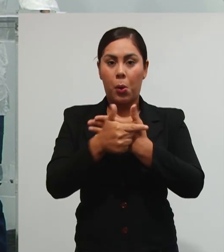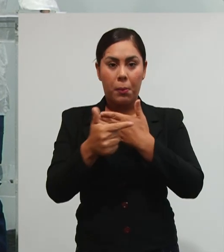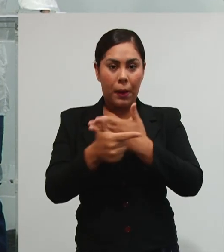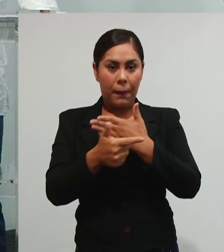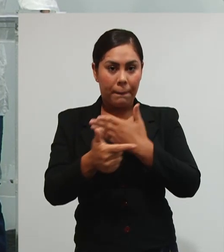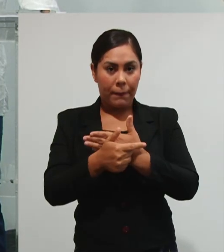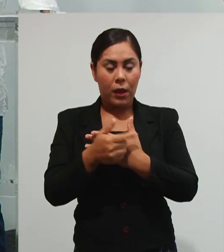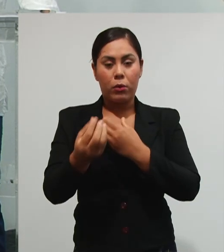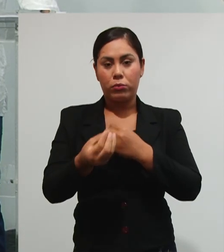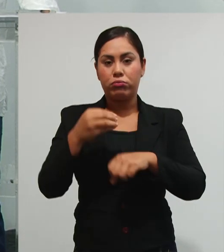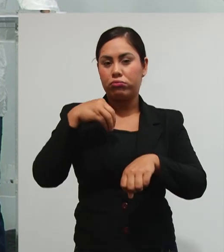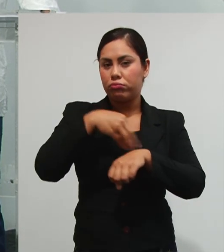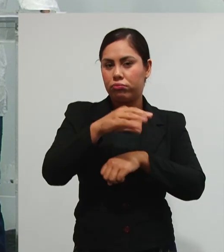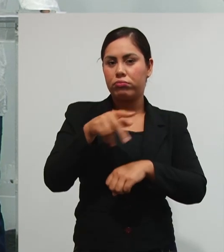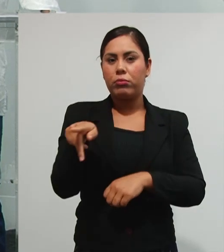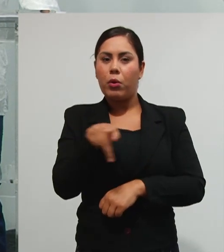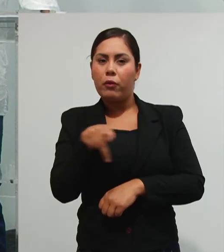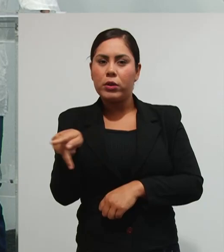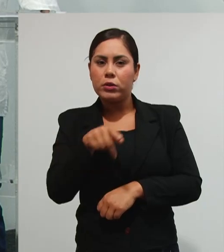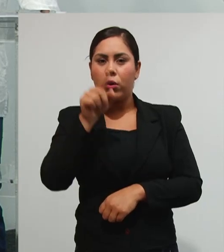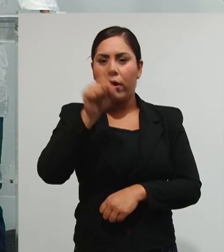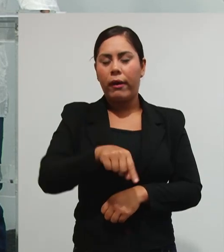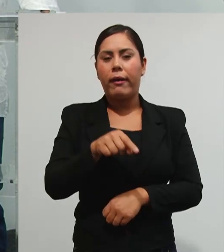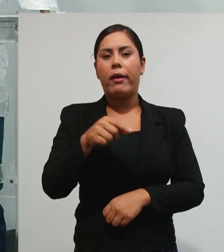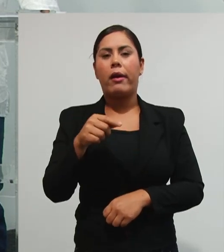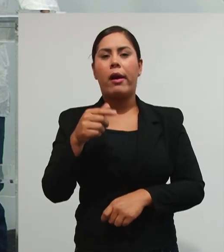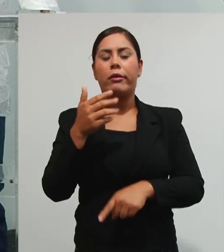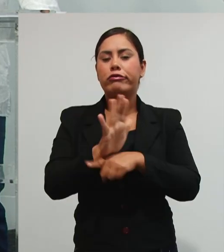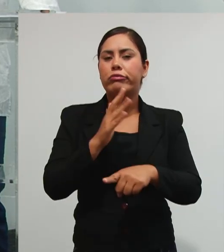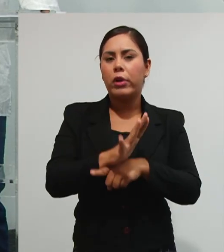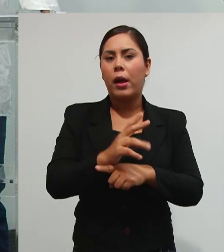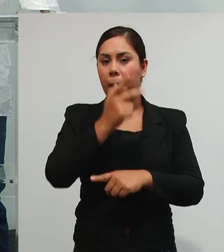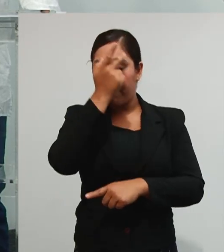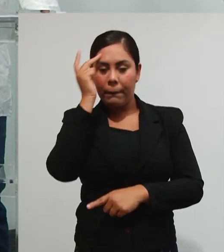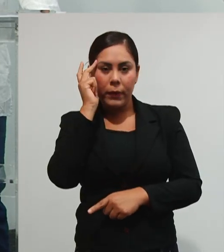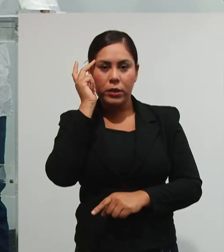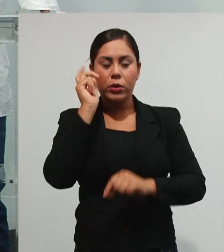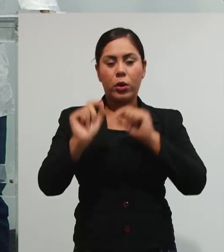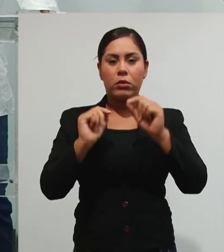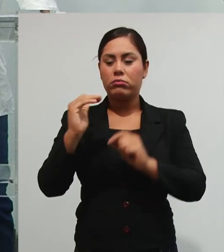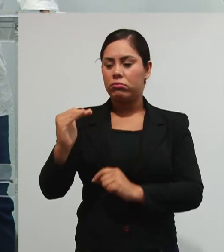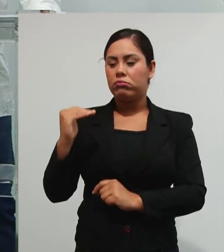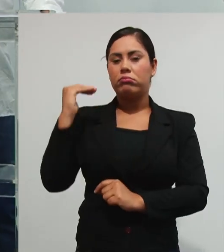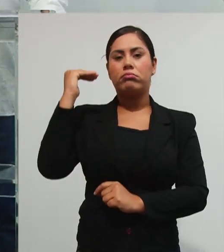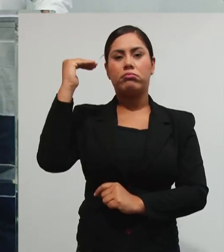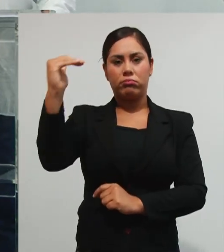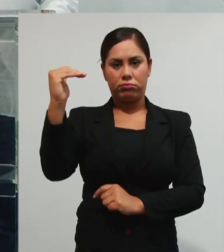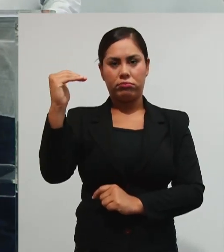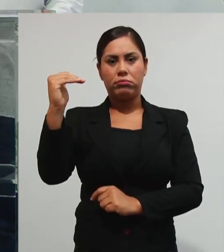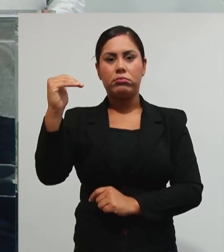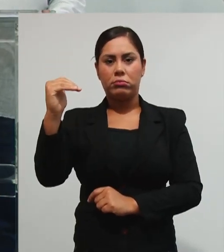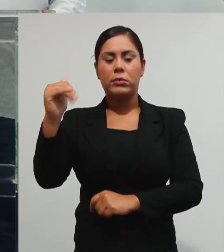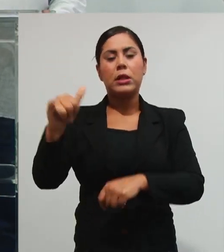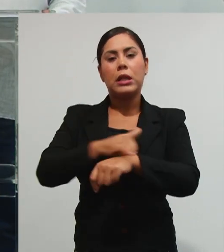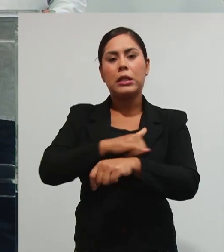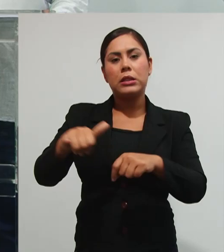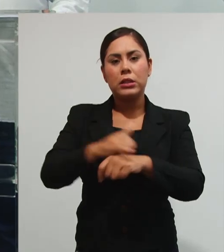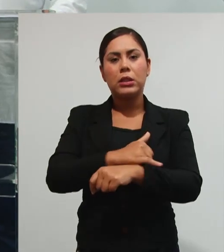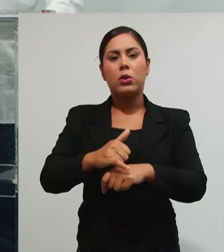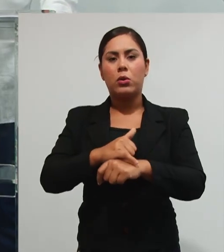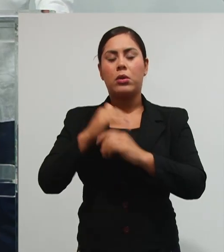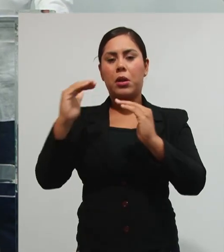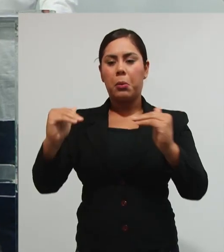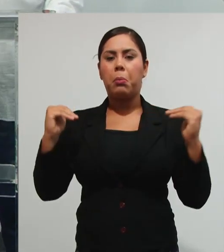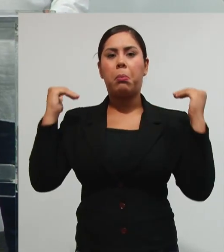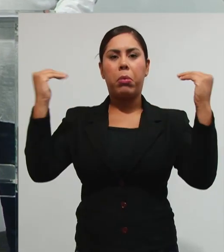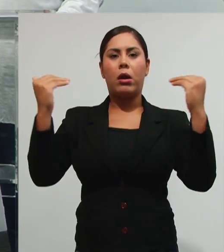tutor também é esse. É fazer com que alguém que esteja num nível seja puxado no andaime